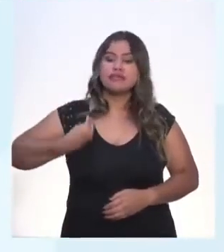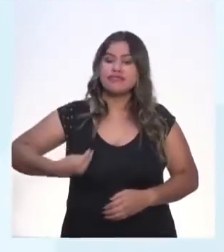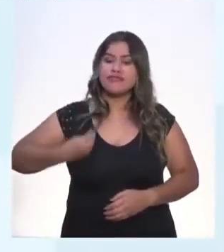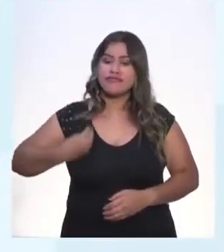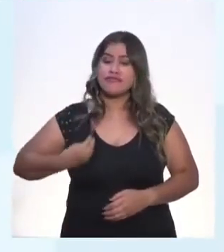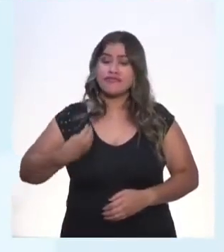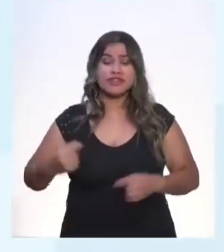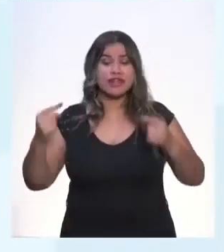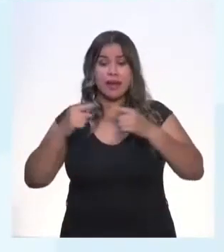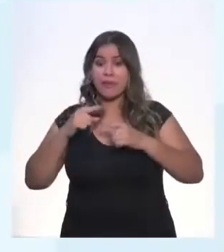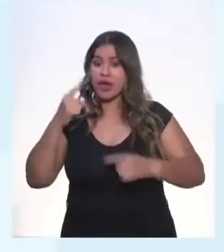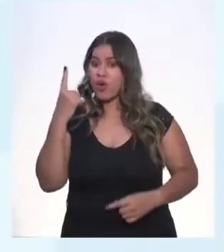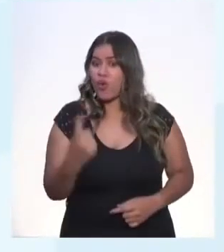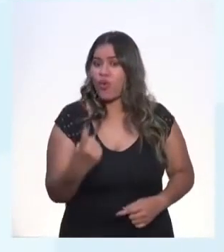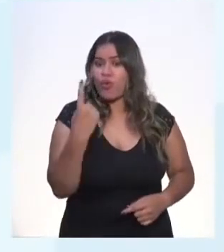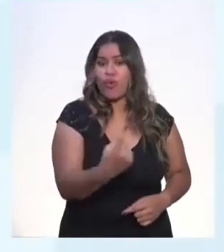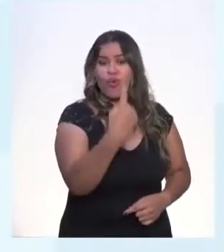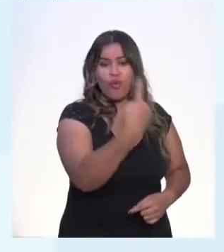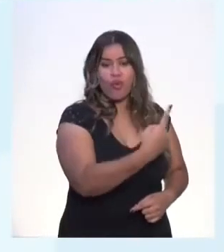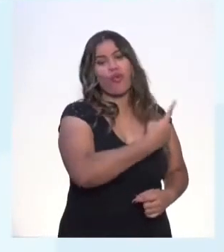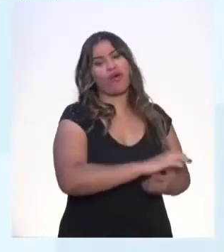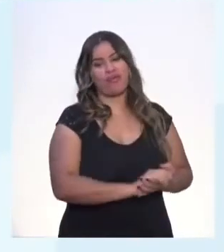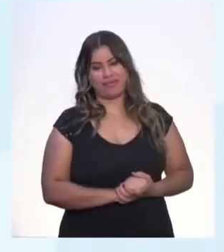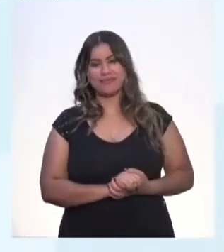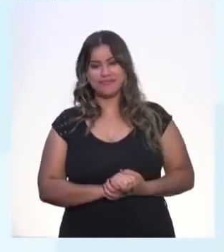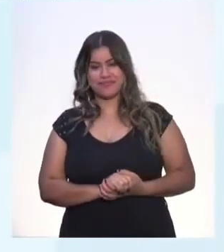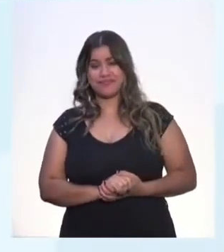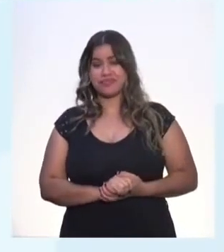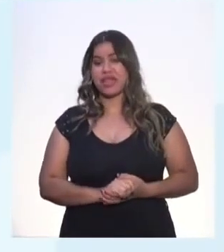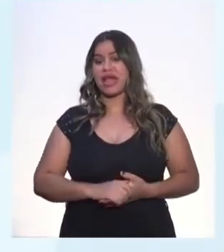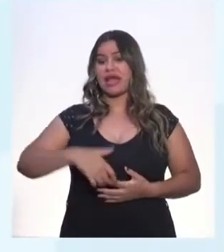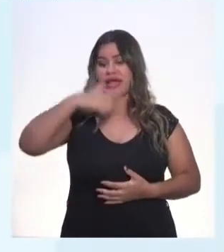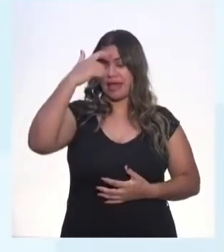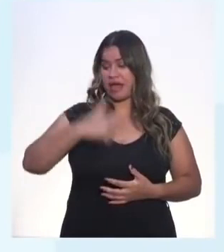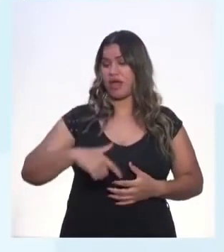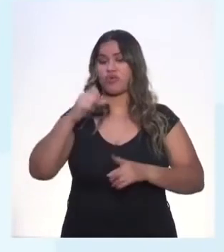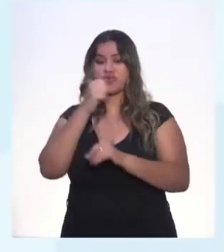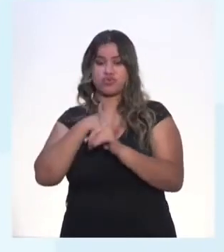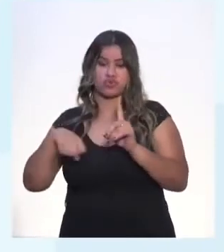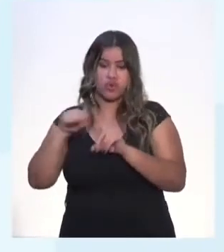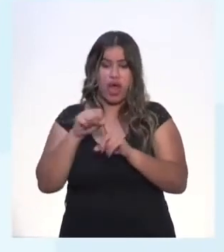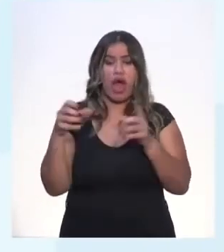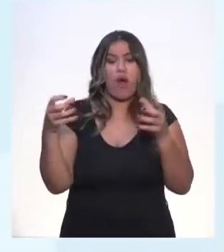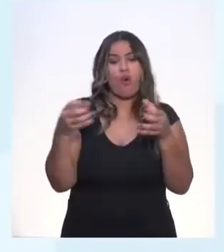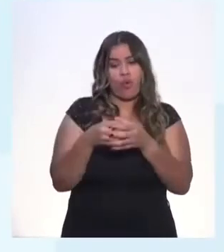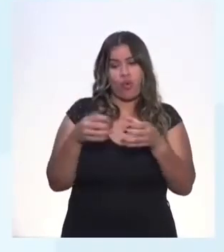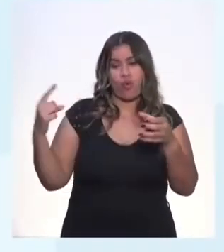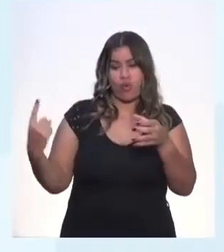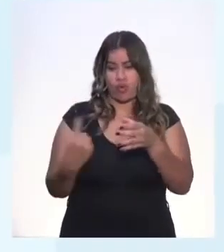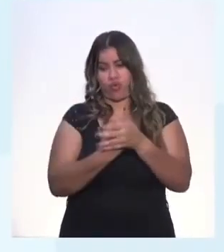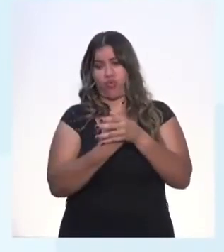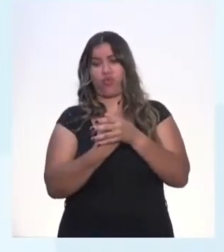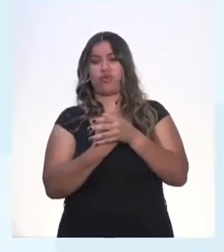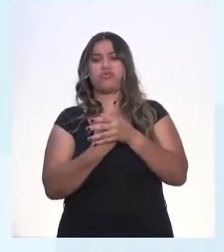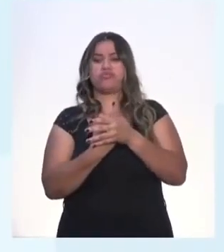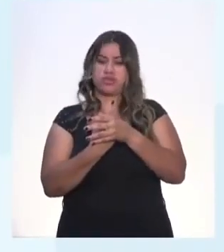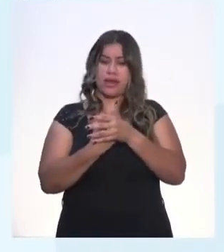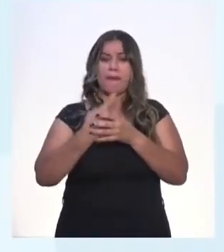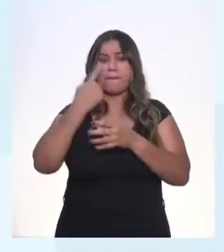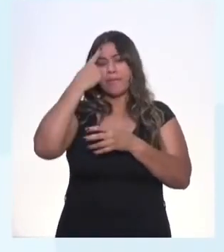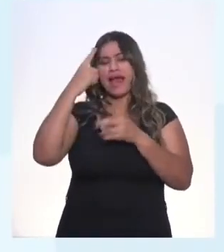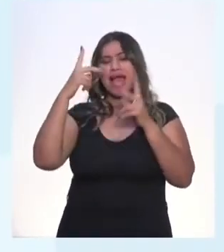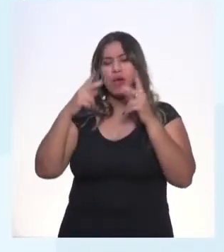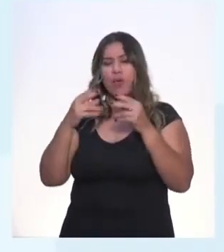nossa vida vai montar quem nós somos. Né? Tanto nós, quanto uma sociedade, um grupo, a gente pode pensar que nós somos um